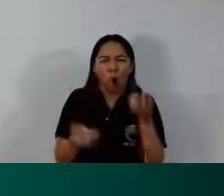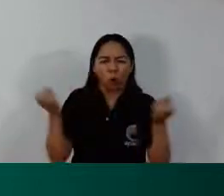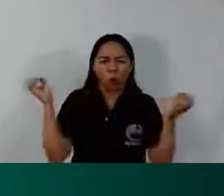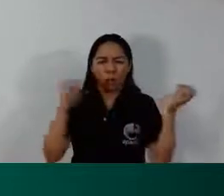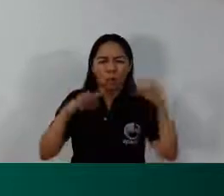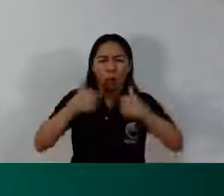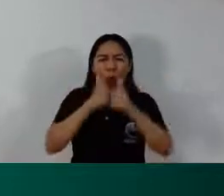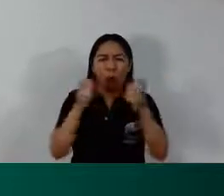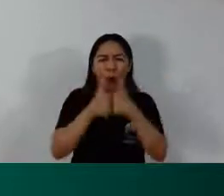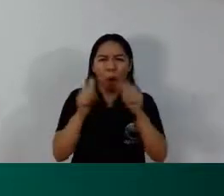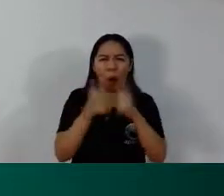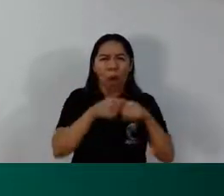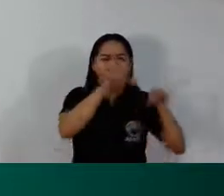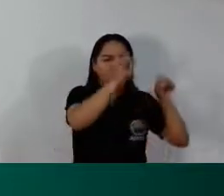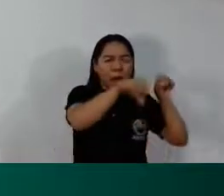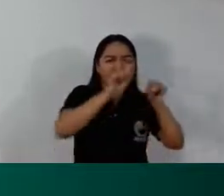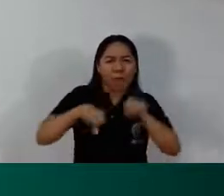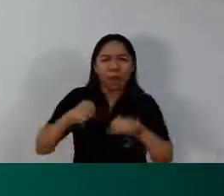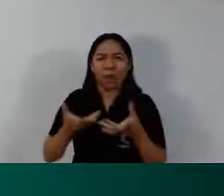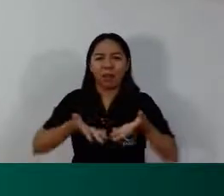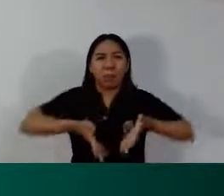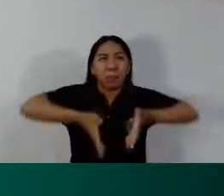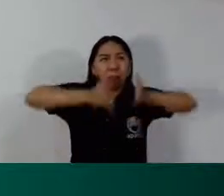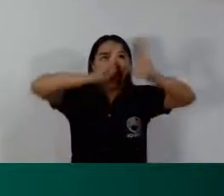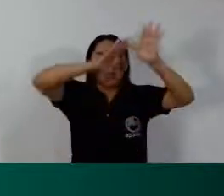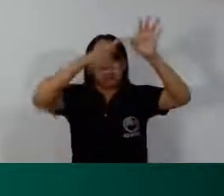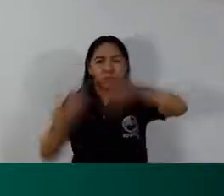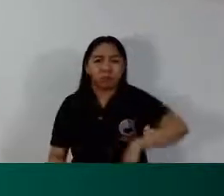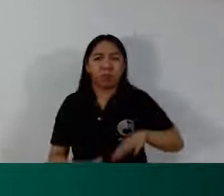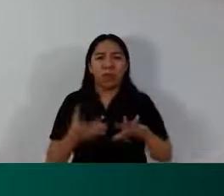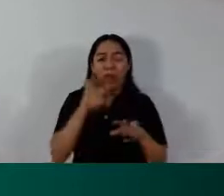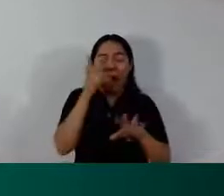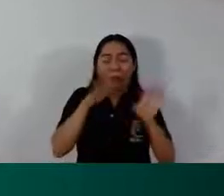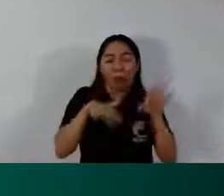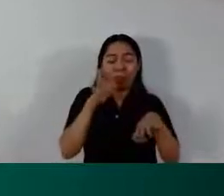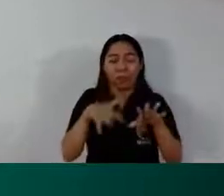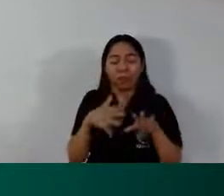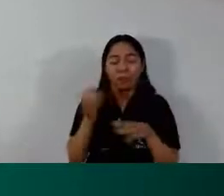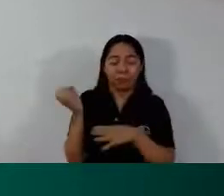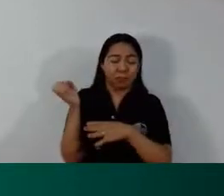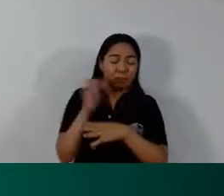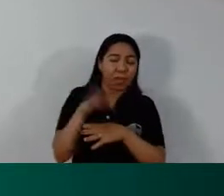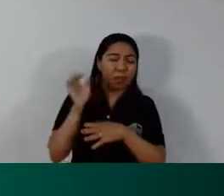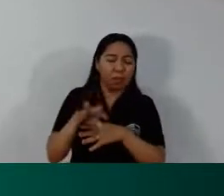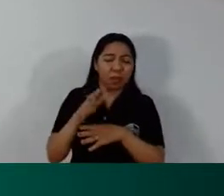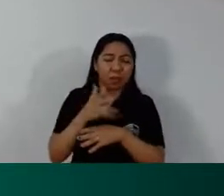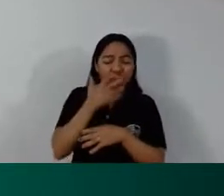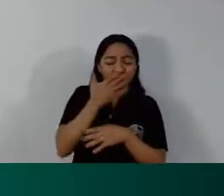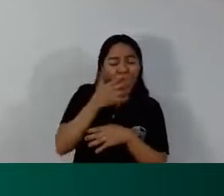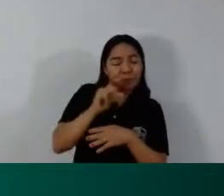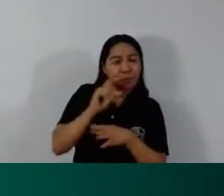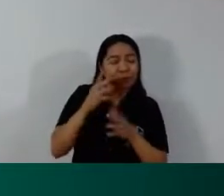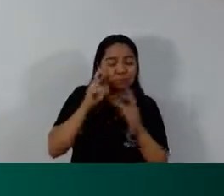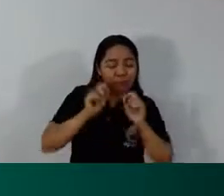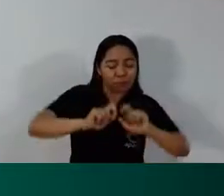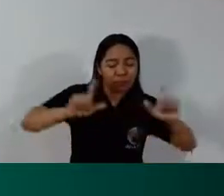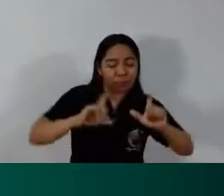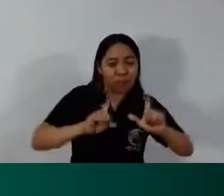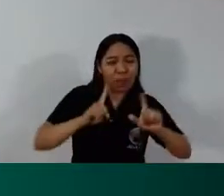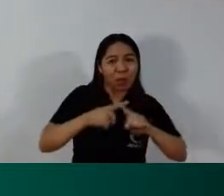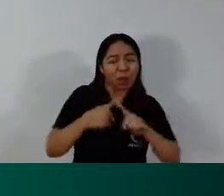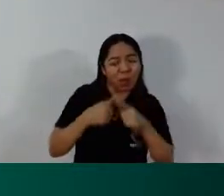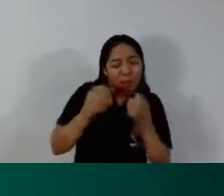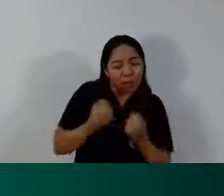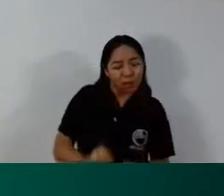matando muita gente do céu onde praia de casa não sei o que as pessoas mandam muito conteúdo que às vezes e não para não ver prefere 90 que é